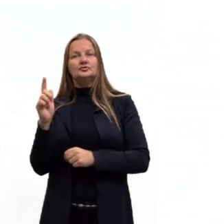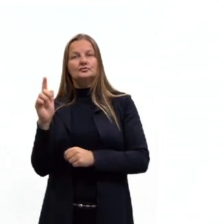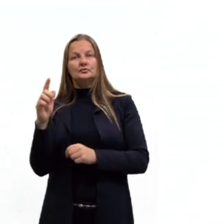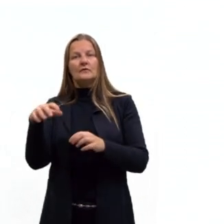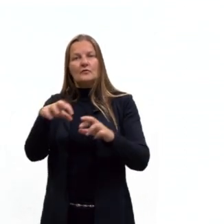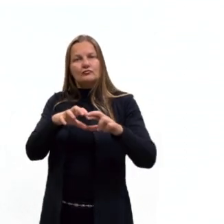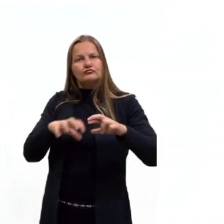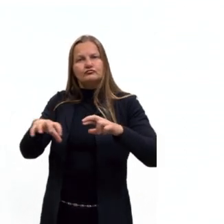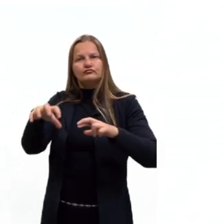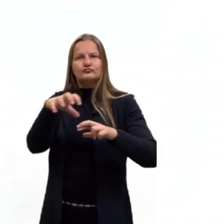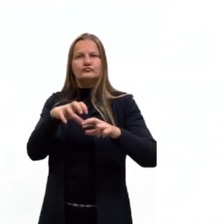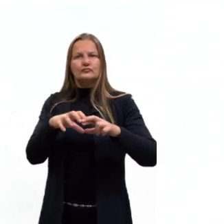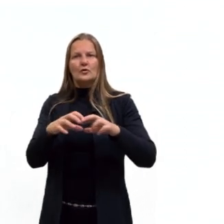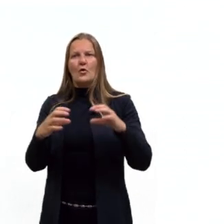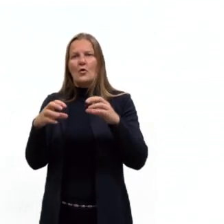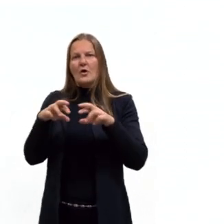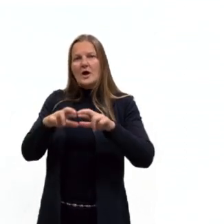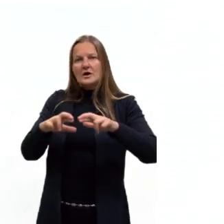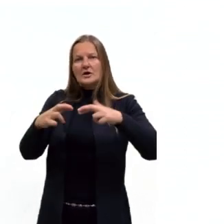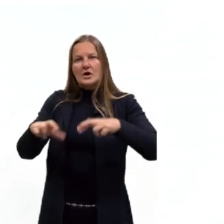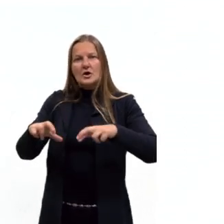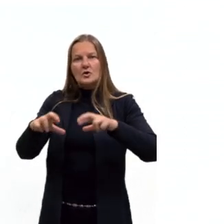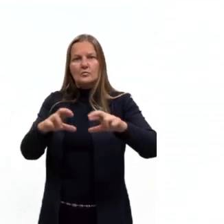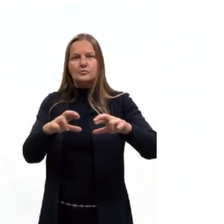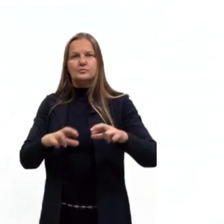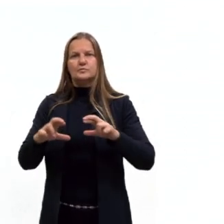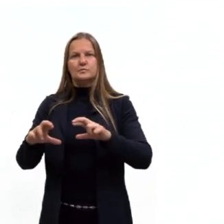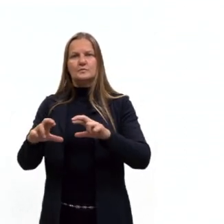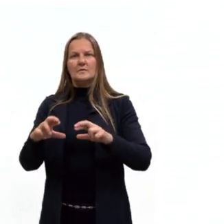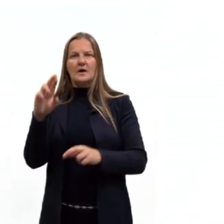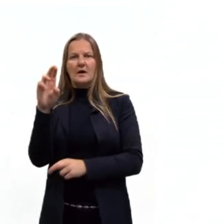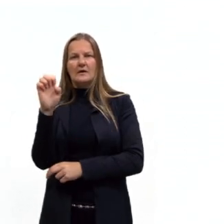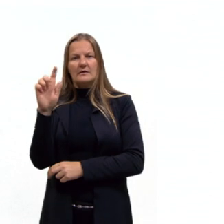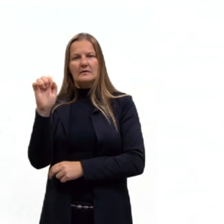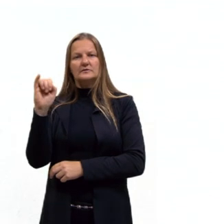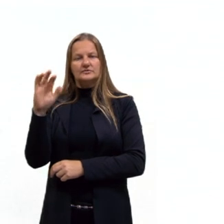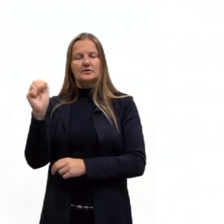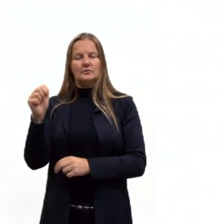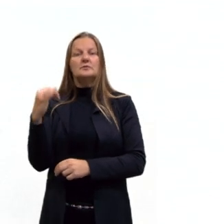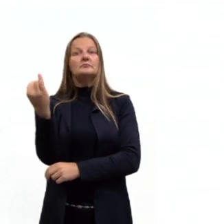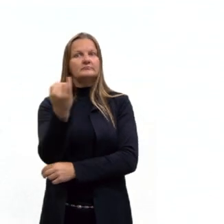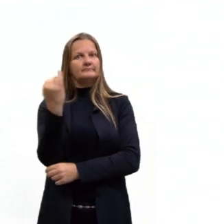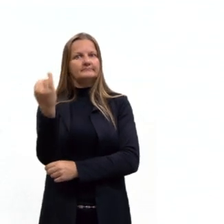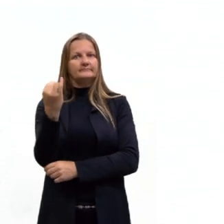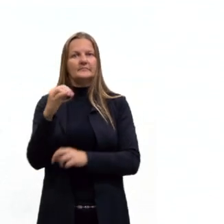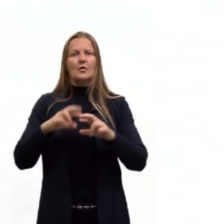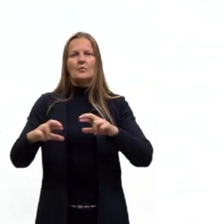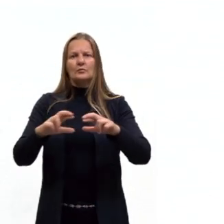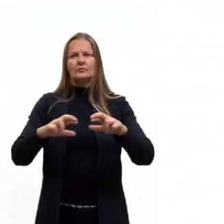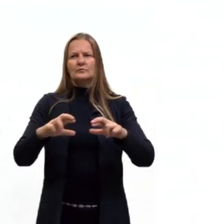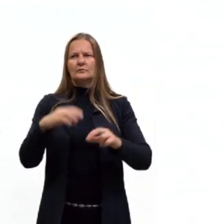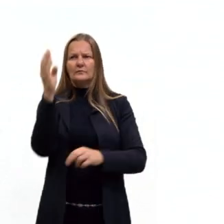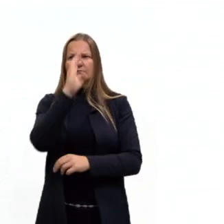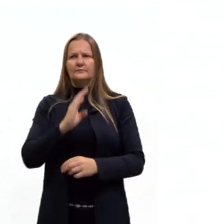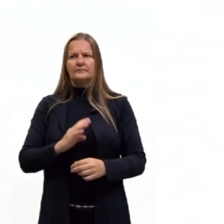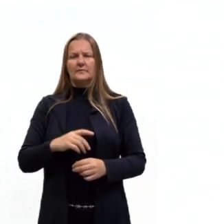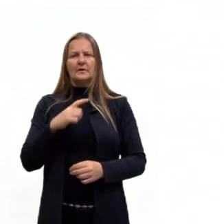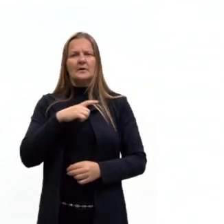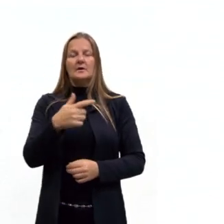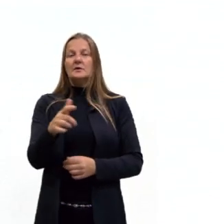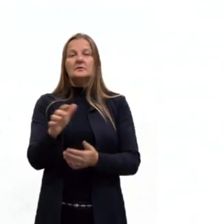né para fazer parte dessa dessa região é uma um ponto importante sobre as regiões brasileiras elas